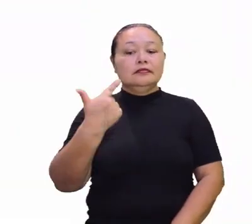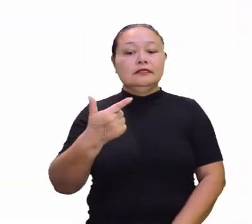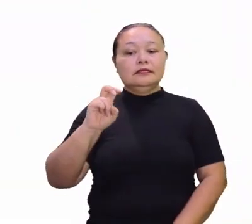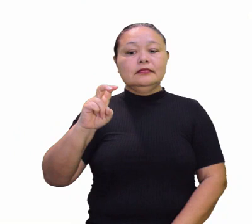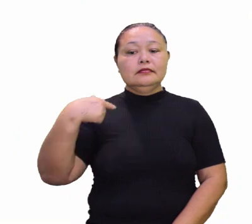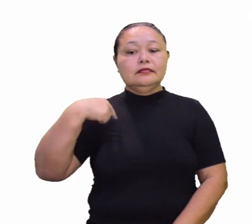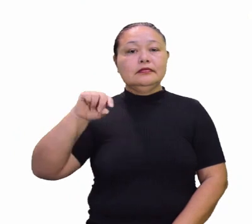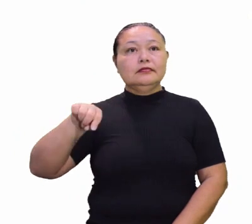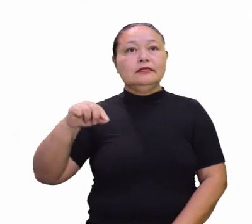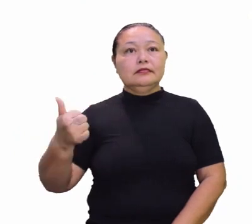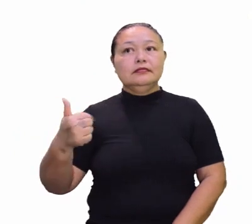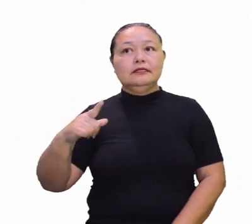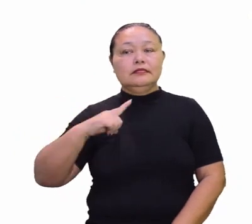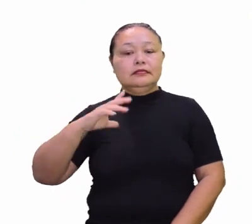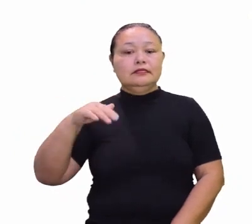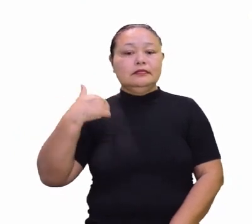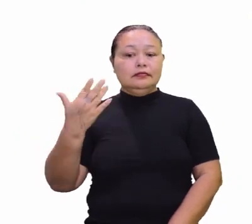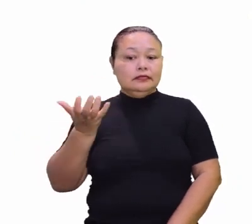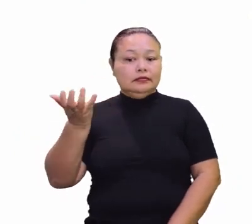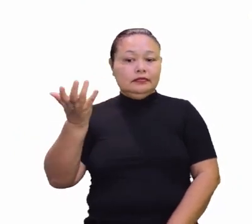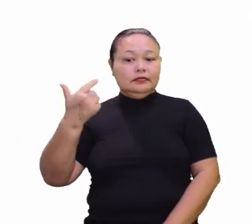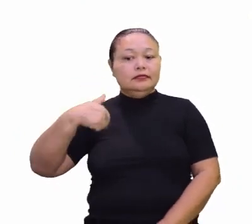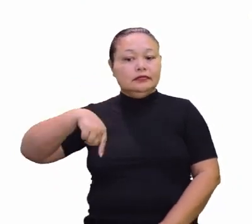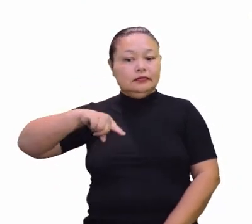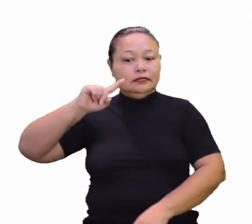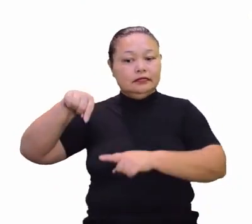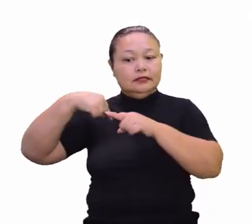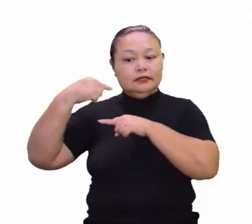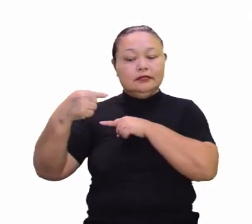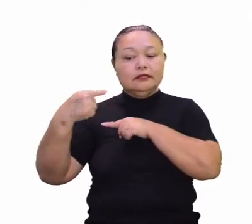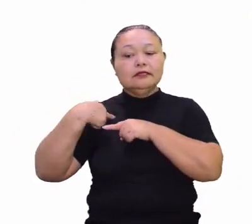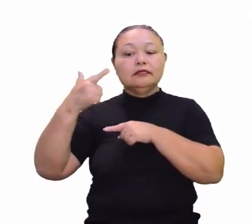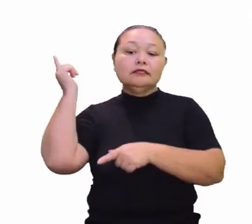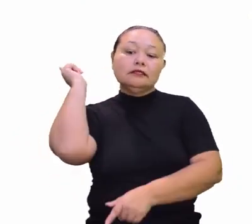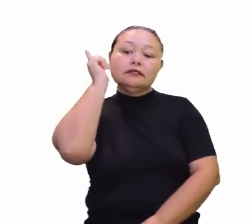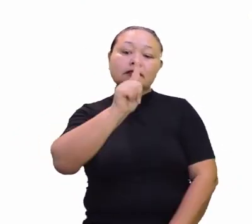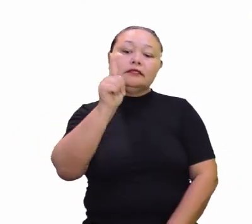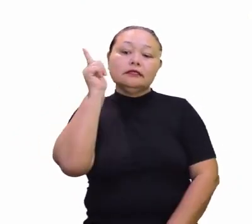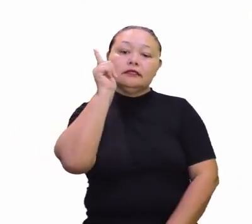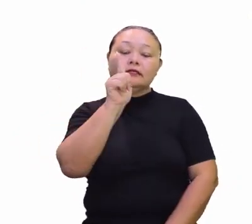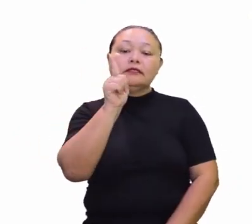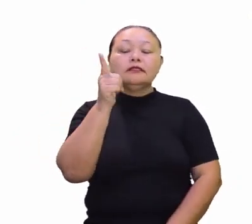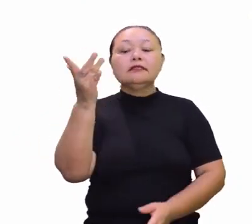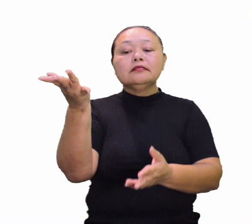aula 25.1. A gente sempre quer que os alunos alcancem